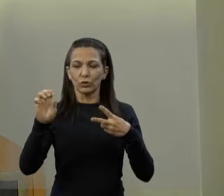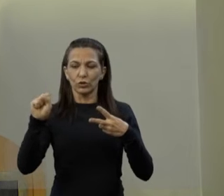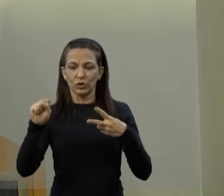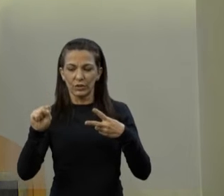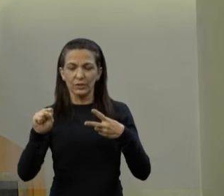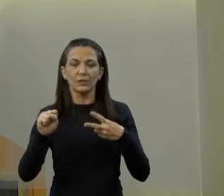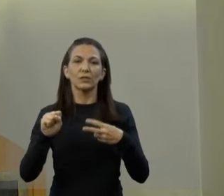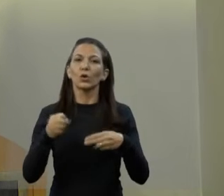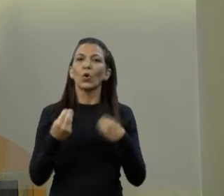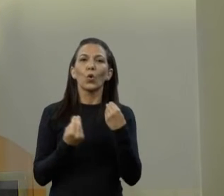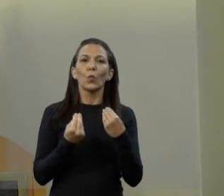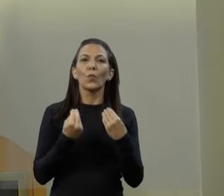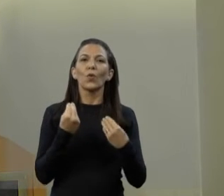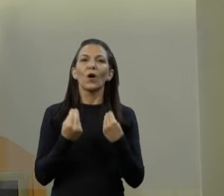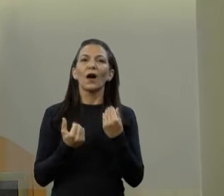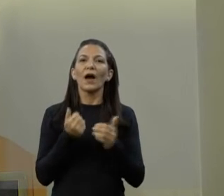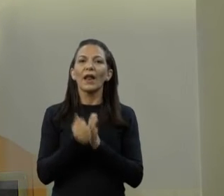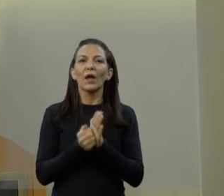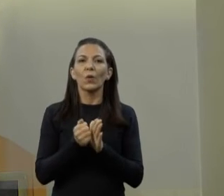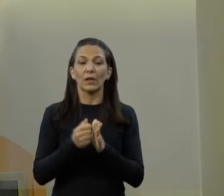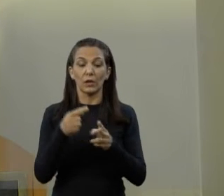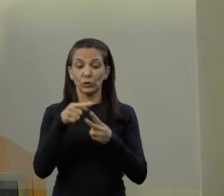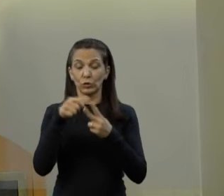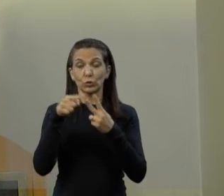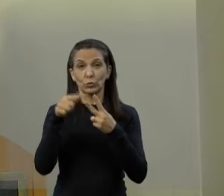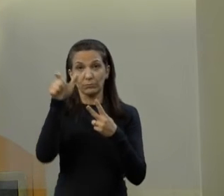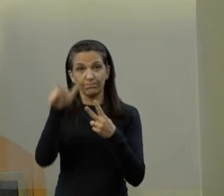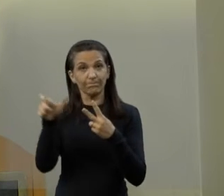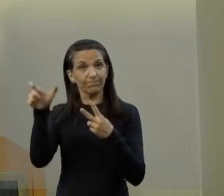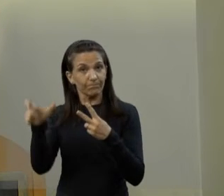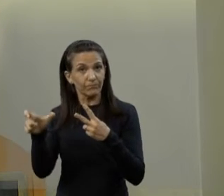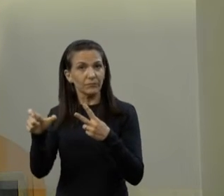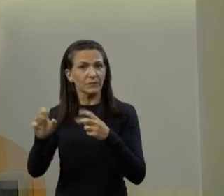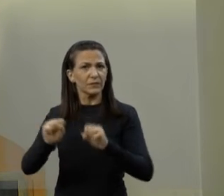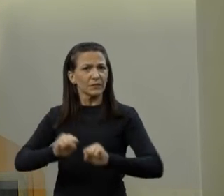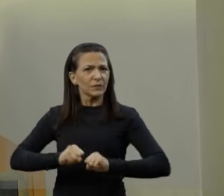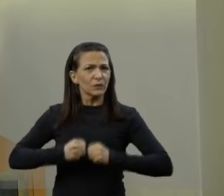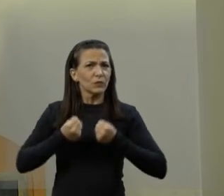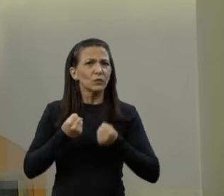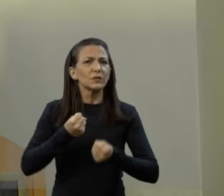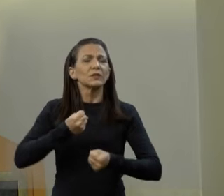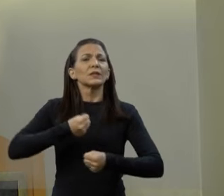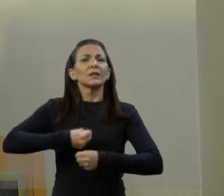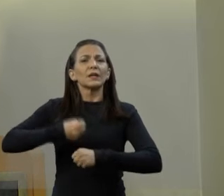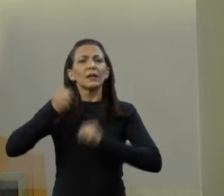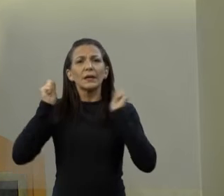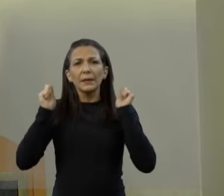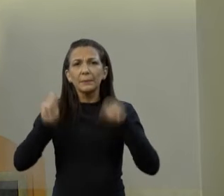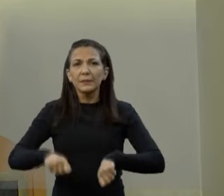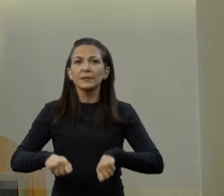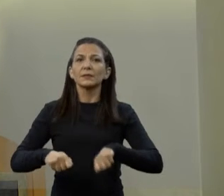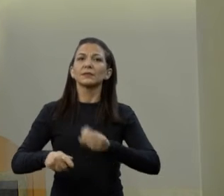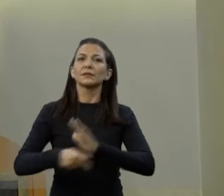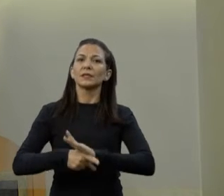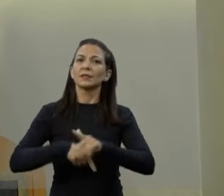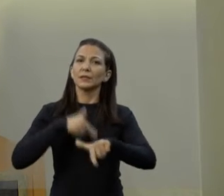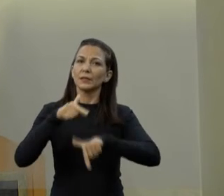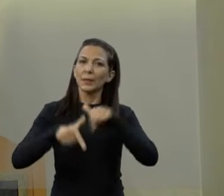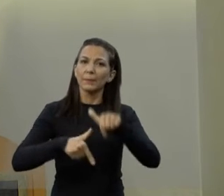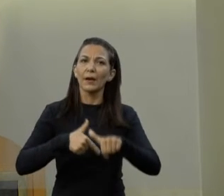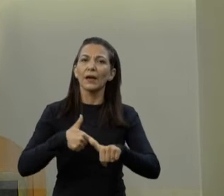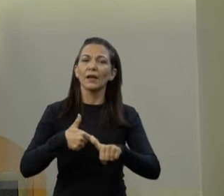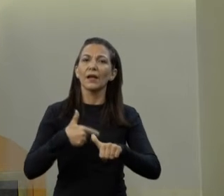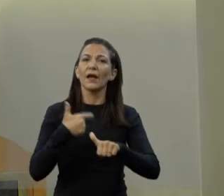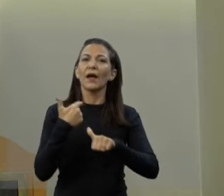sei do que seria nada para a esses dois a garra e competência com que trabalham a forma